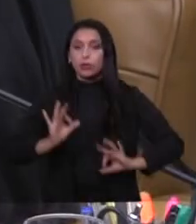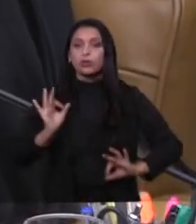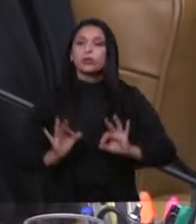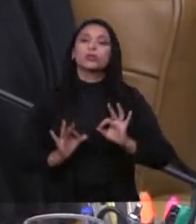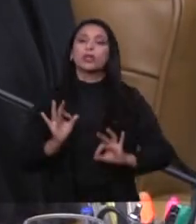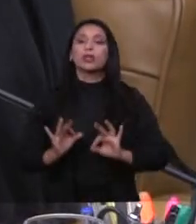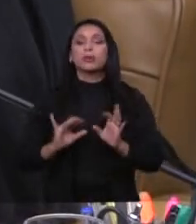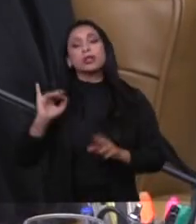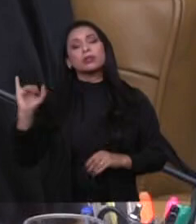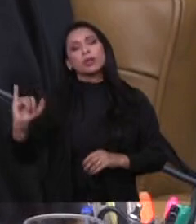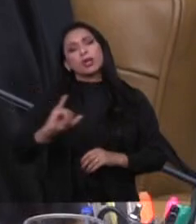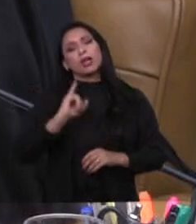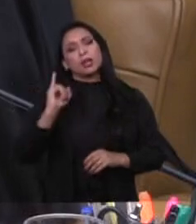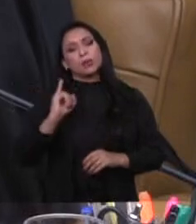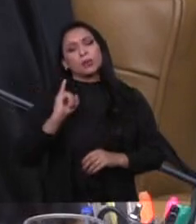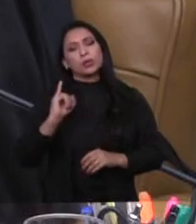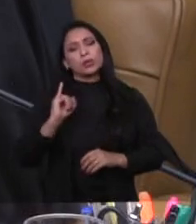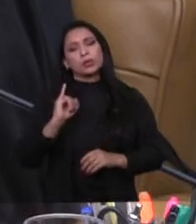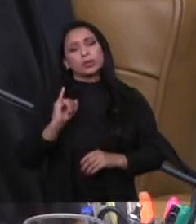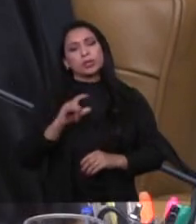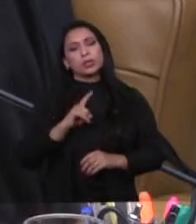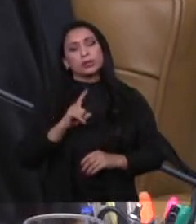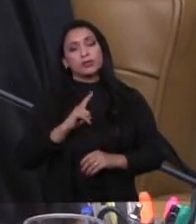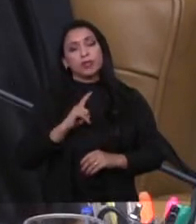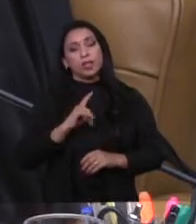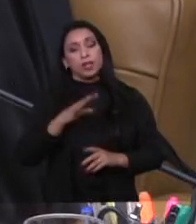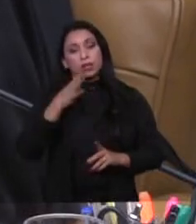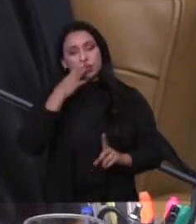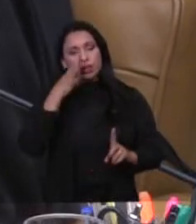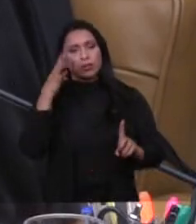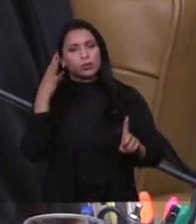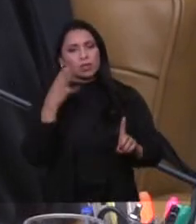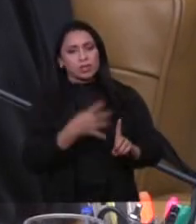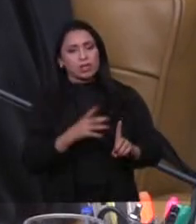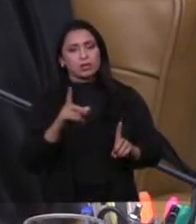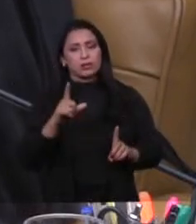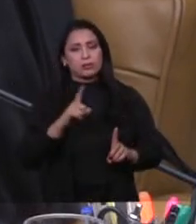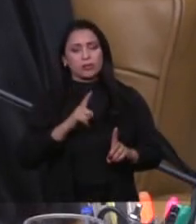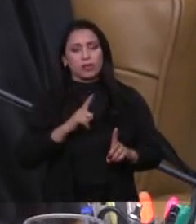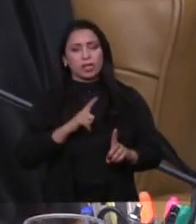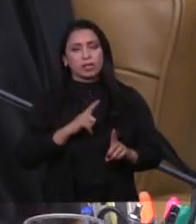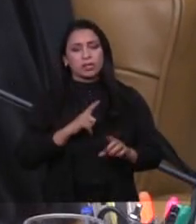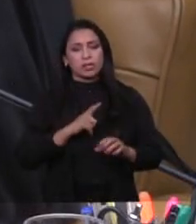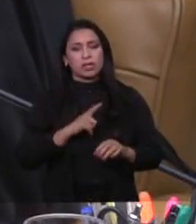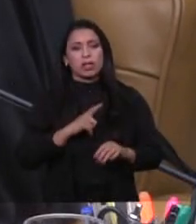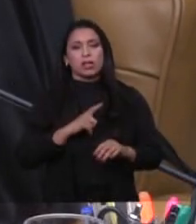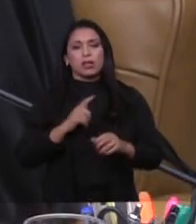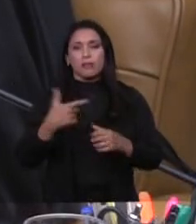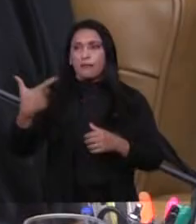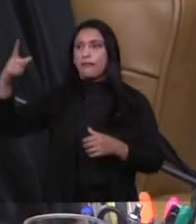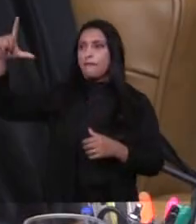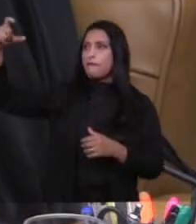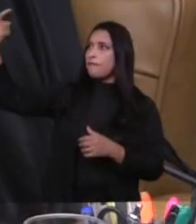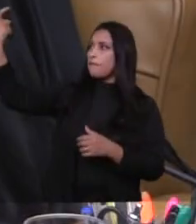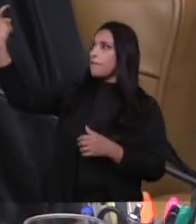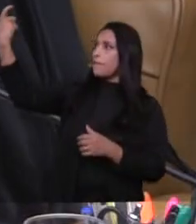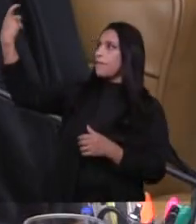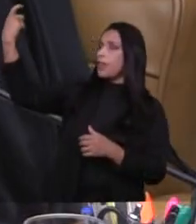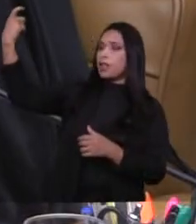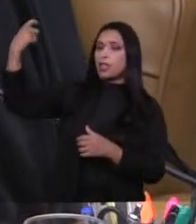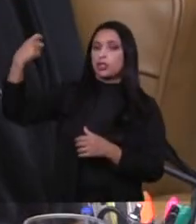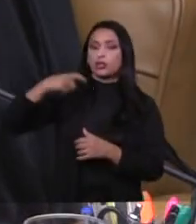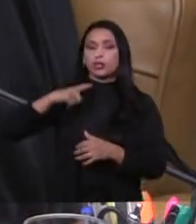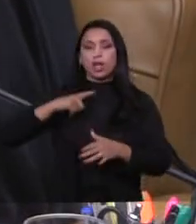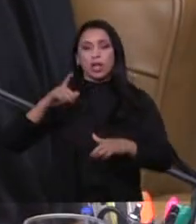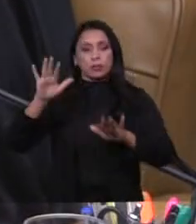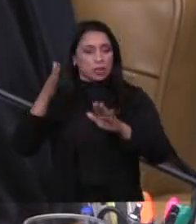importante consignar que o acusado gravou diversos vídeos exortando as invasões